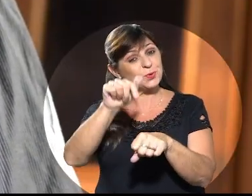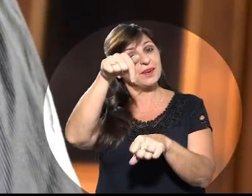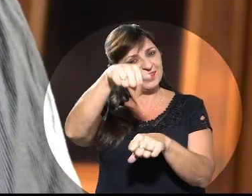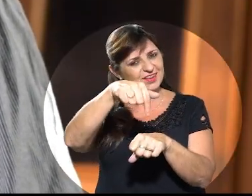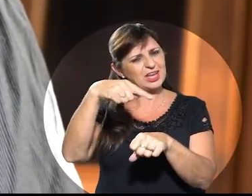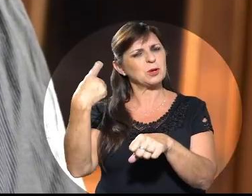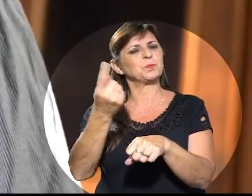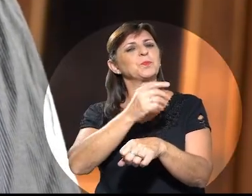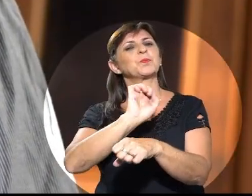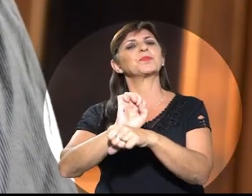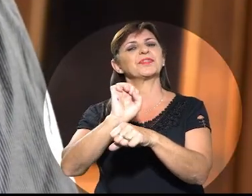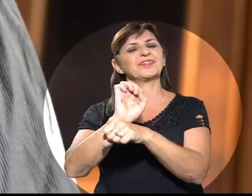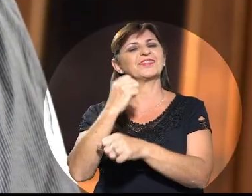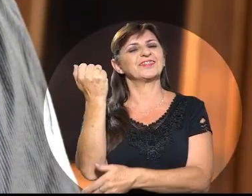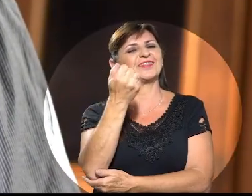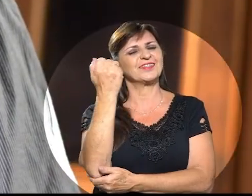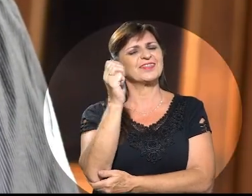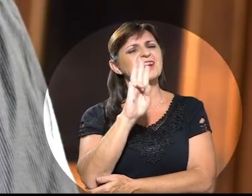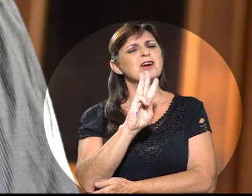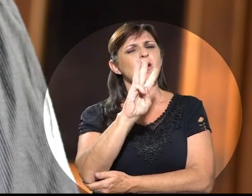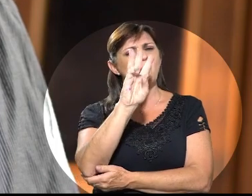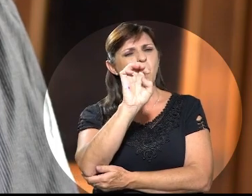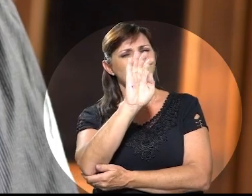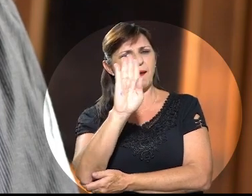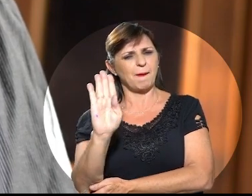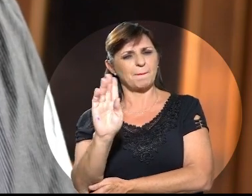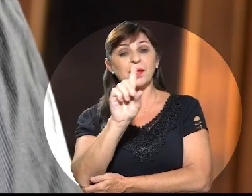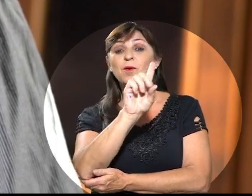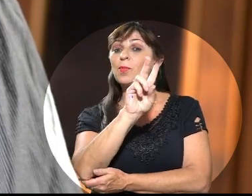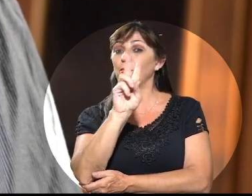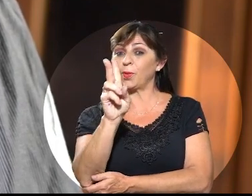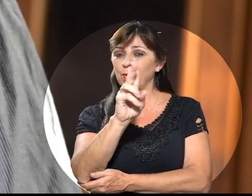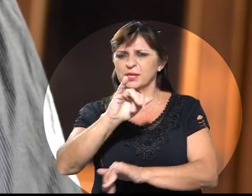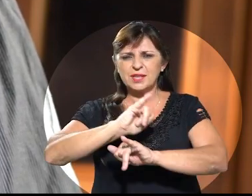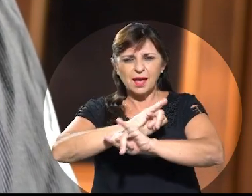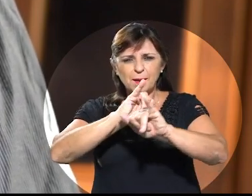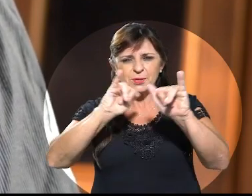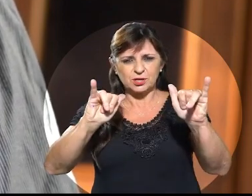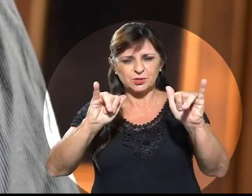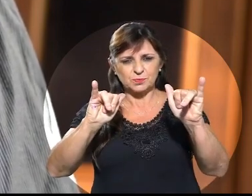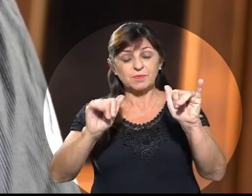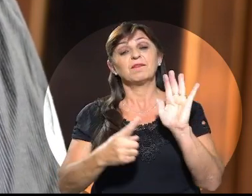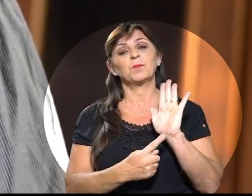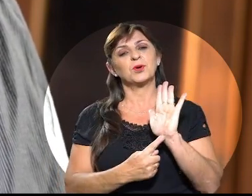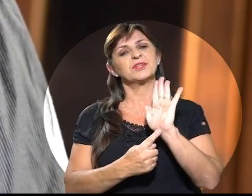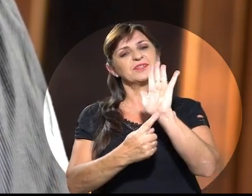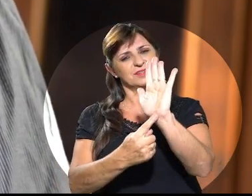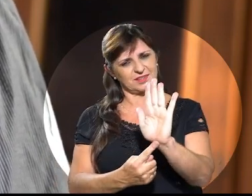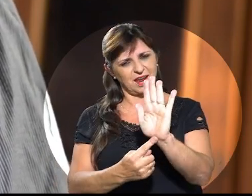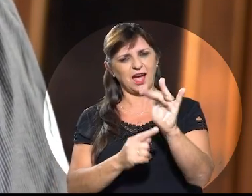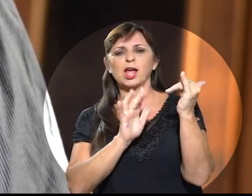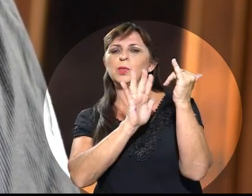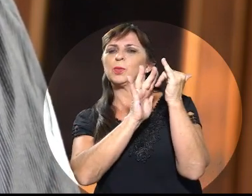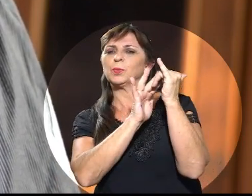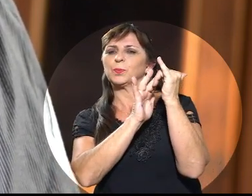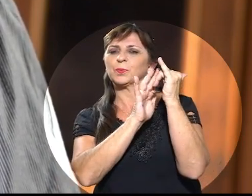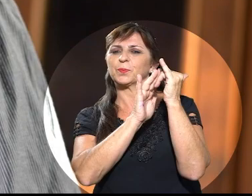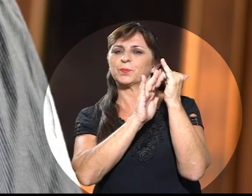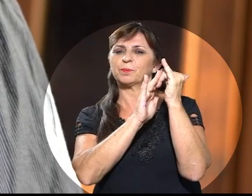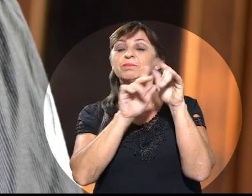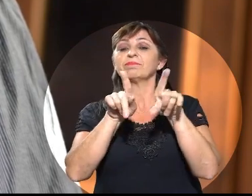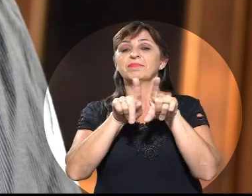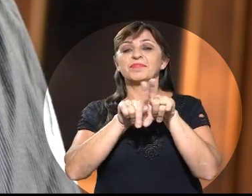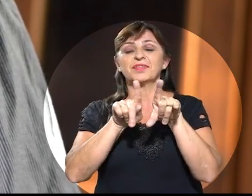consiste em uma websérie de 12 episódios que vai ao ar pelo nosso canal no YouTube, pelas redes